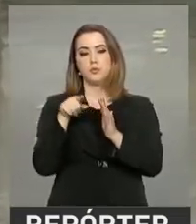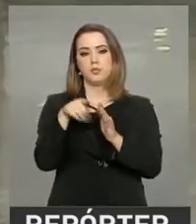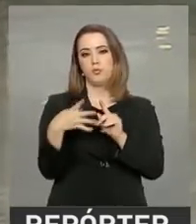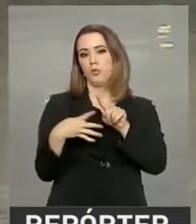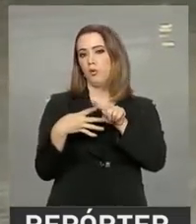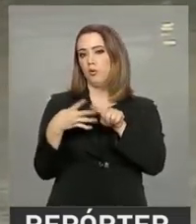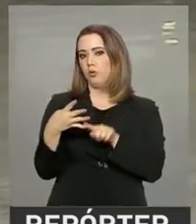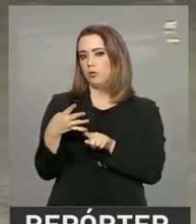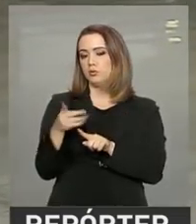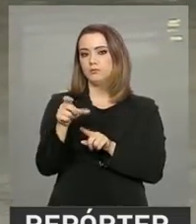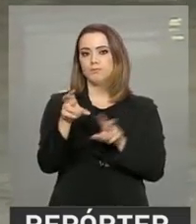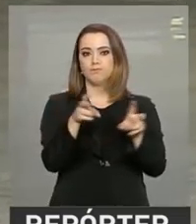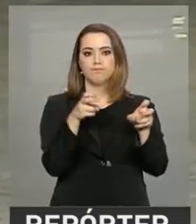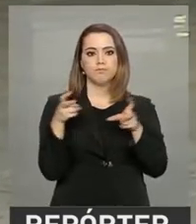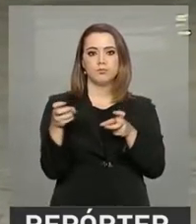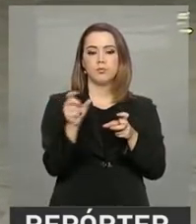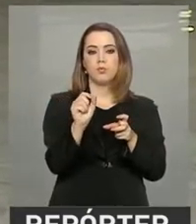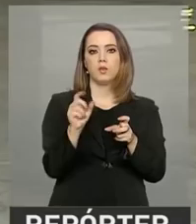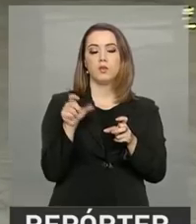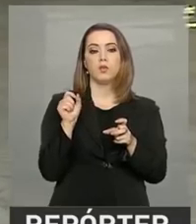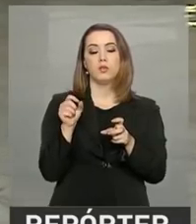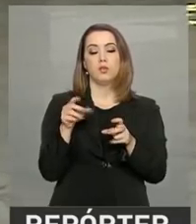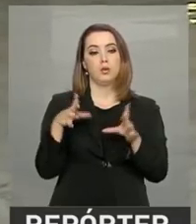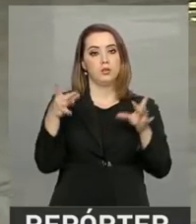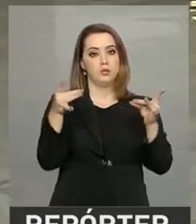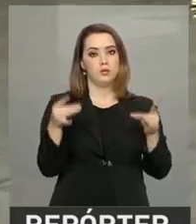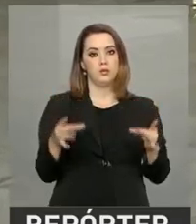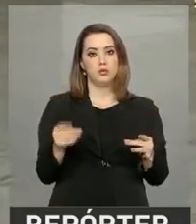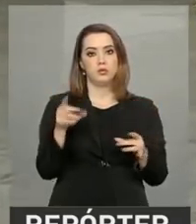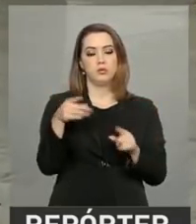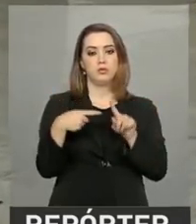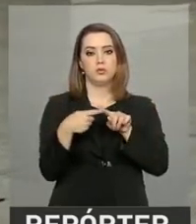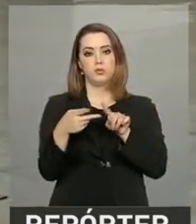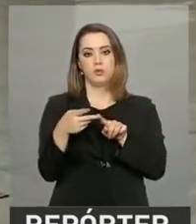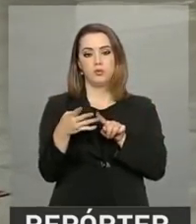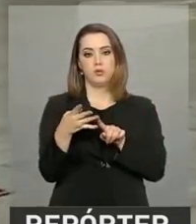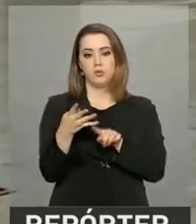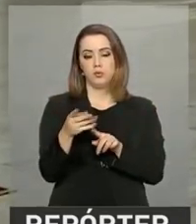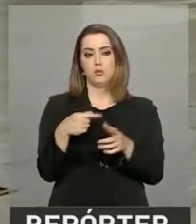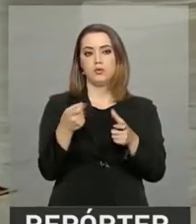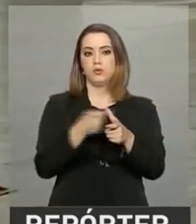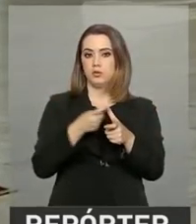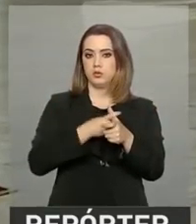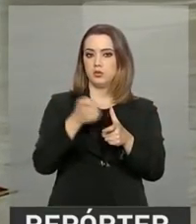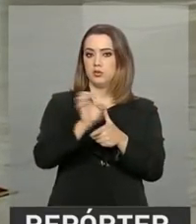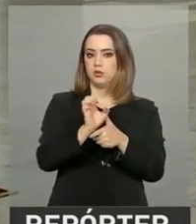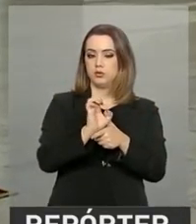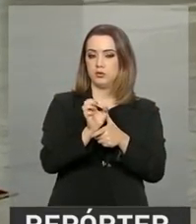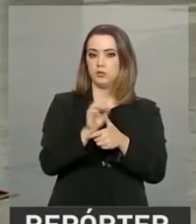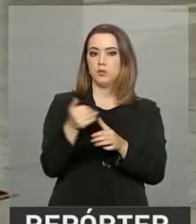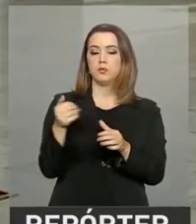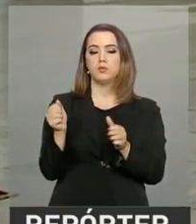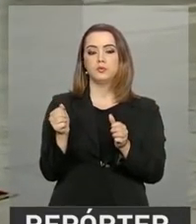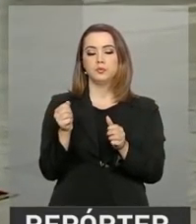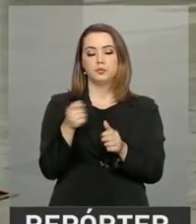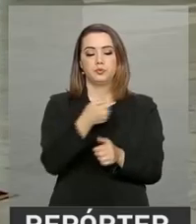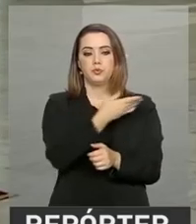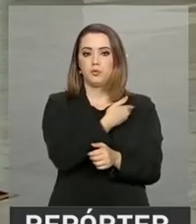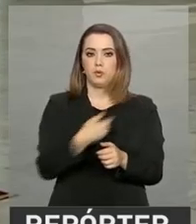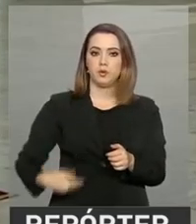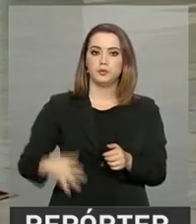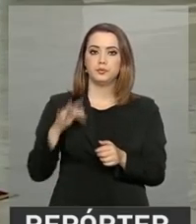aprovado do projeto de lei que renegocia a dívida dos Estados com a união e no senado primeiro turmo da proposta de emenda